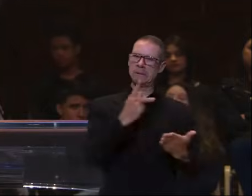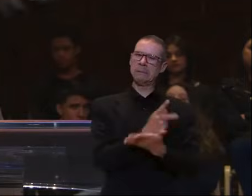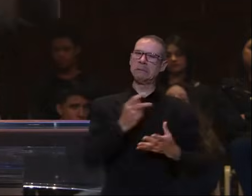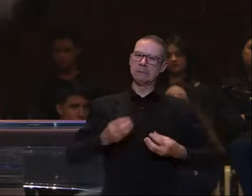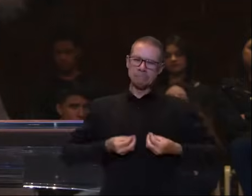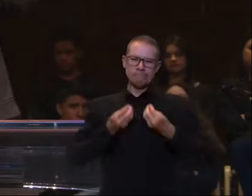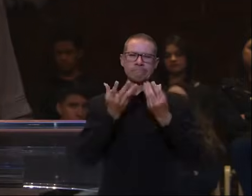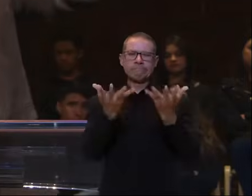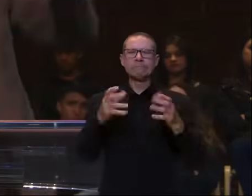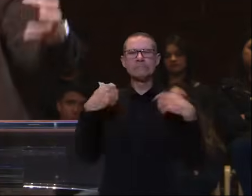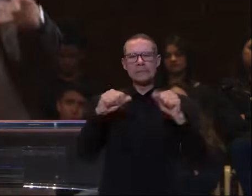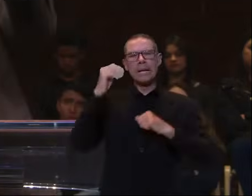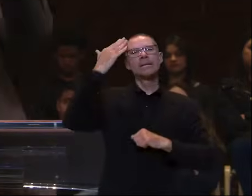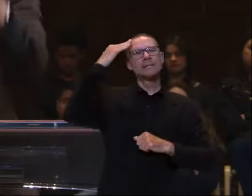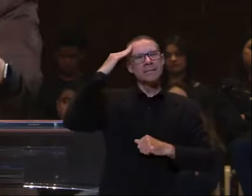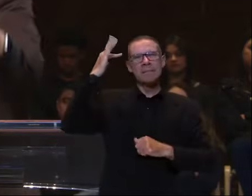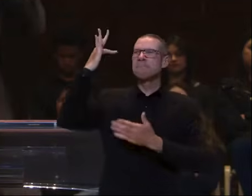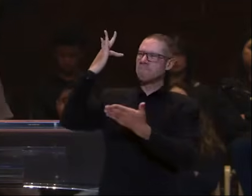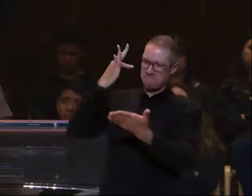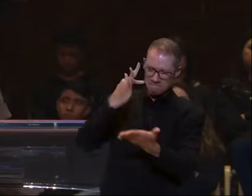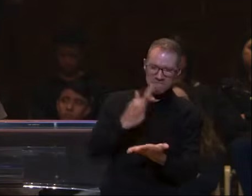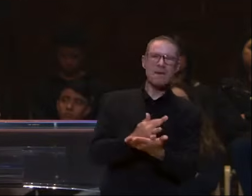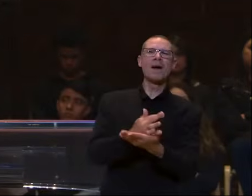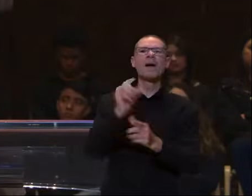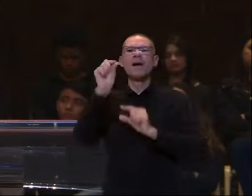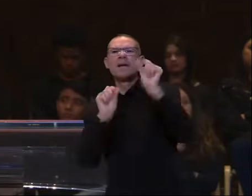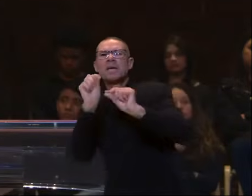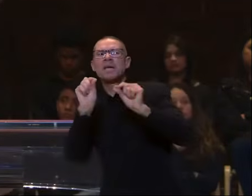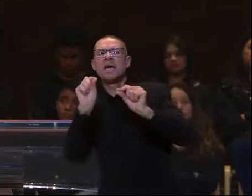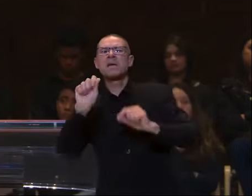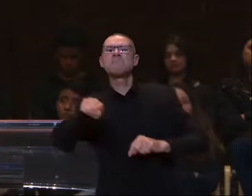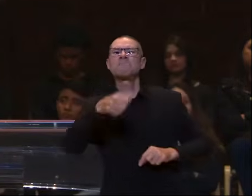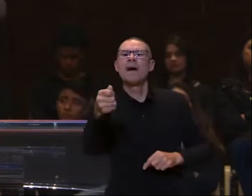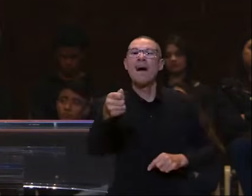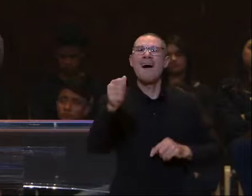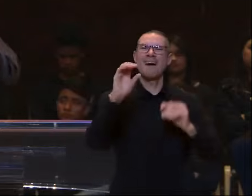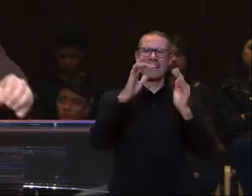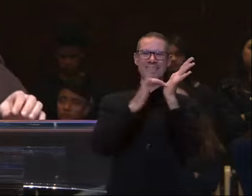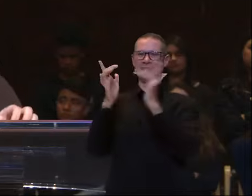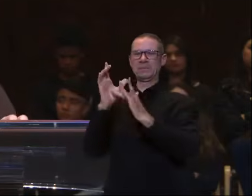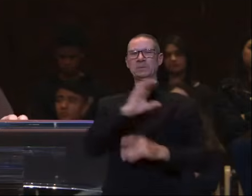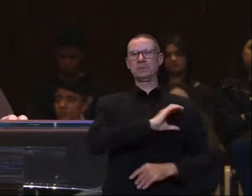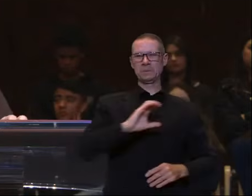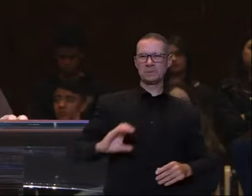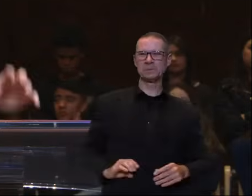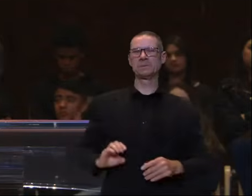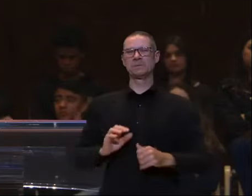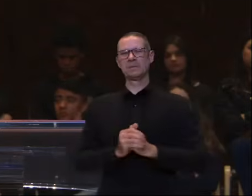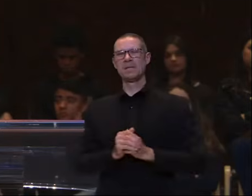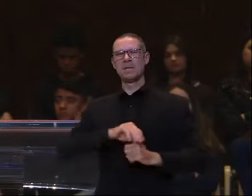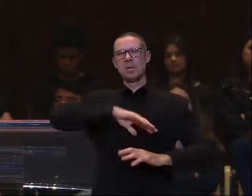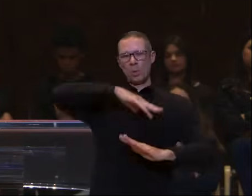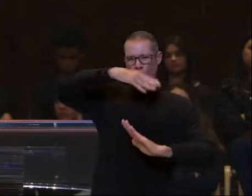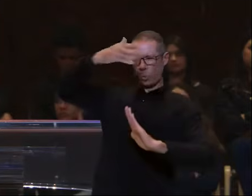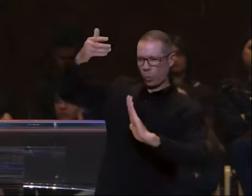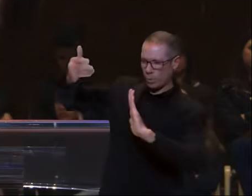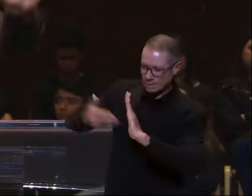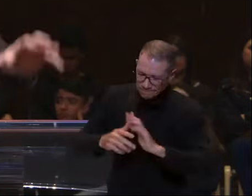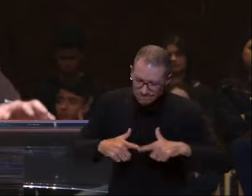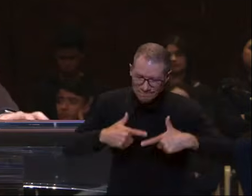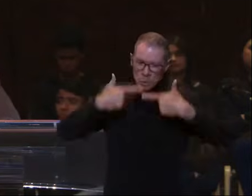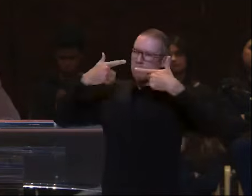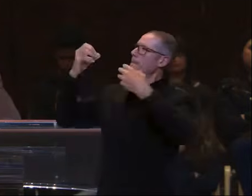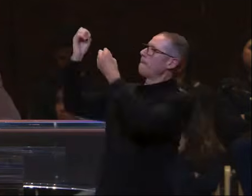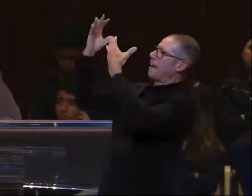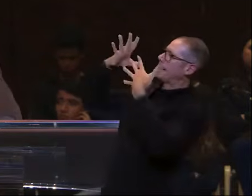você precisa entender pela fé quem você é em Cristo Jesus. Toda sorte de